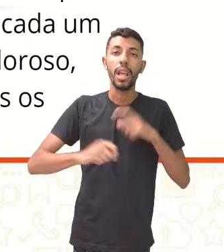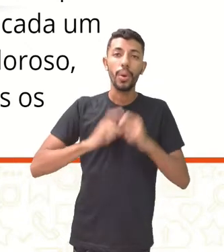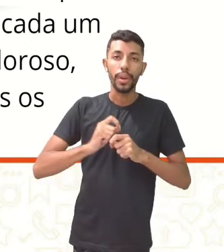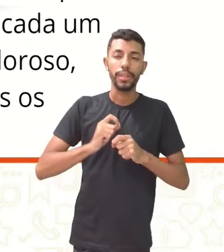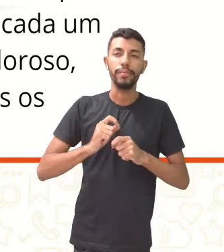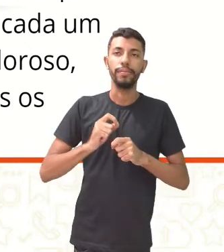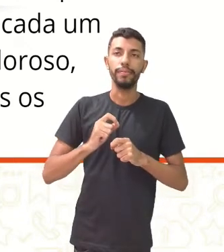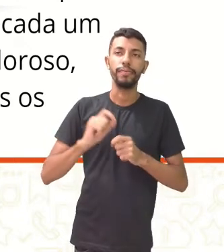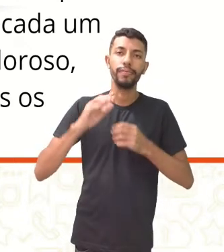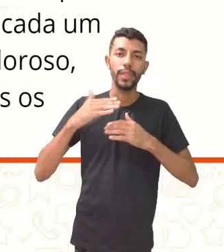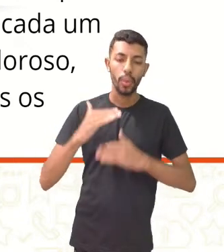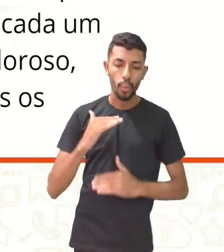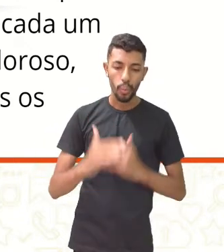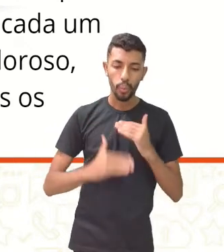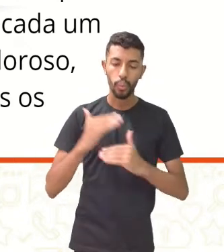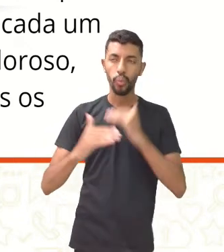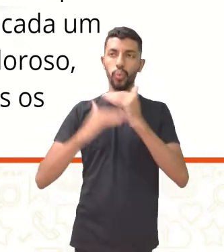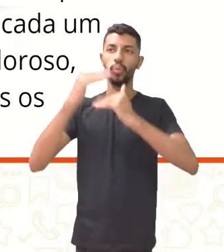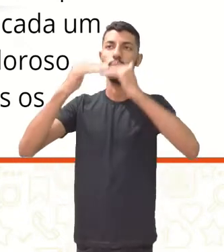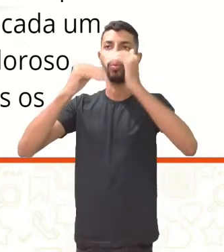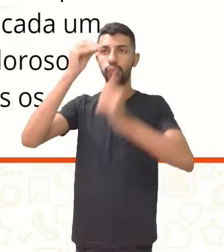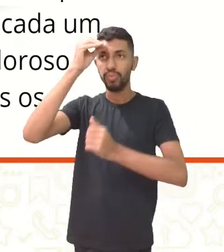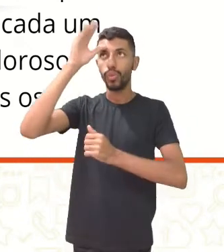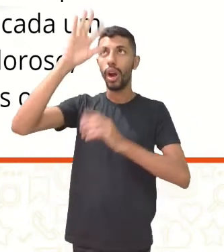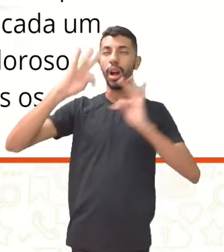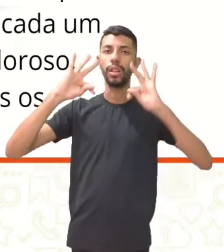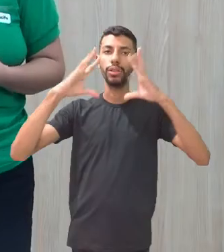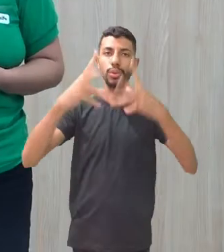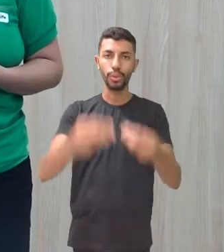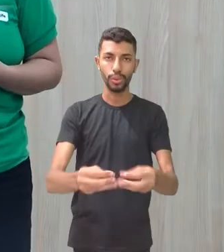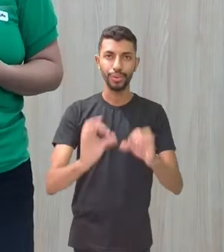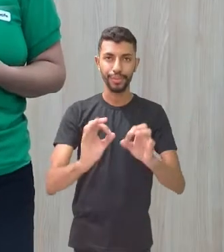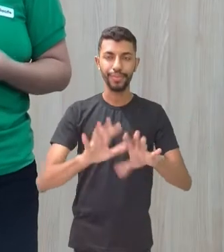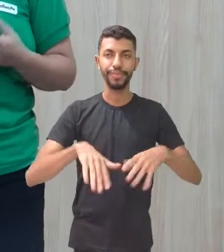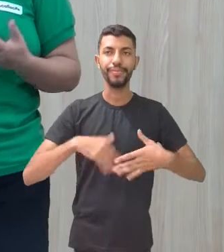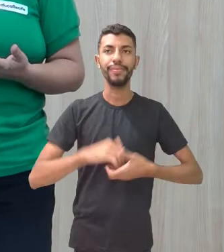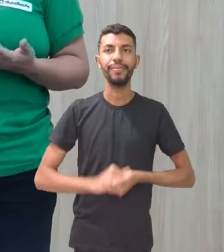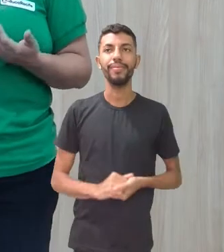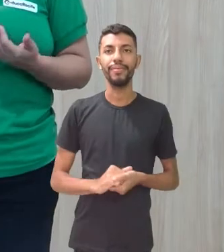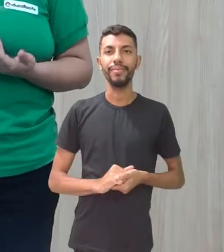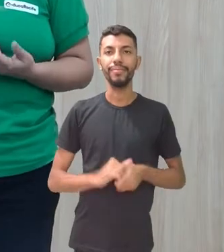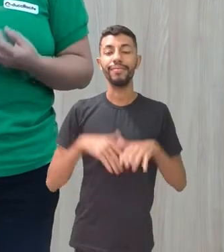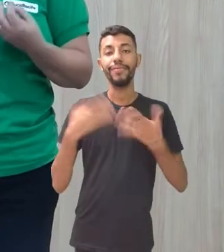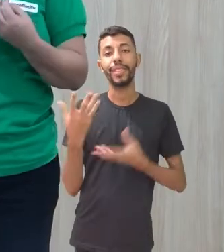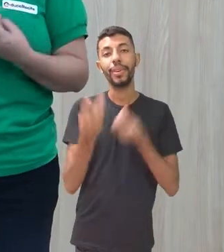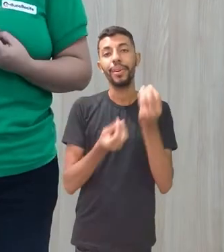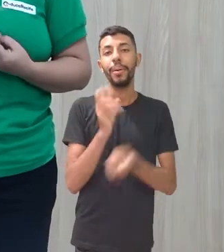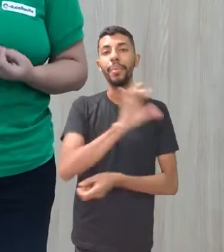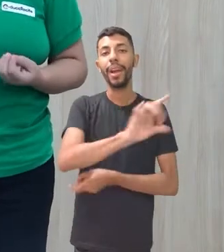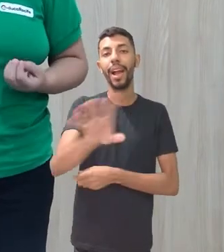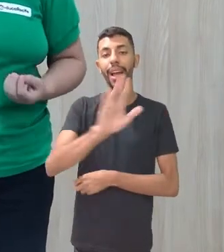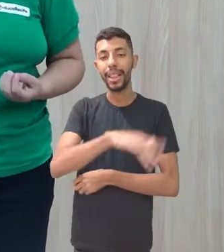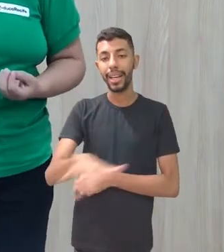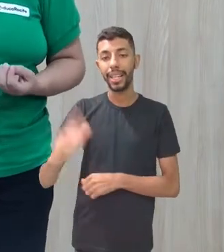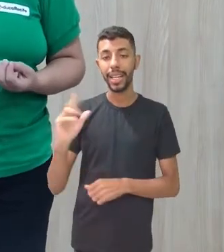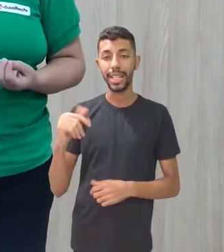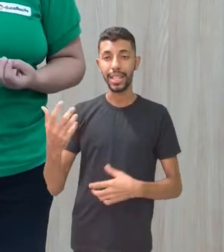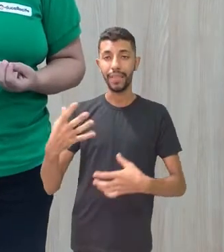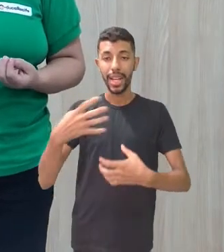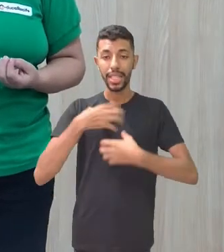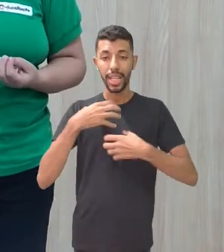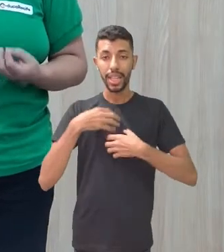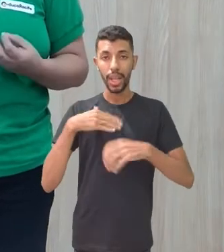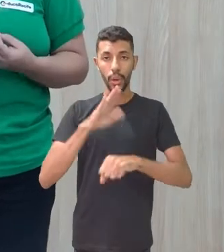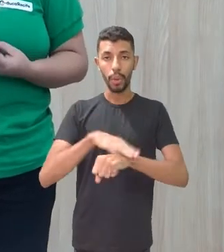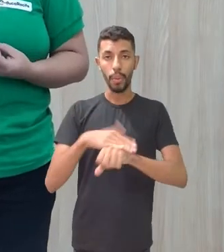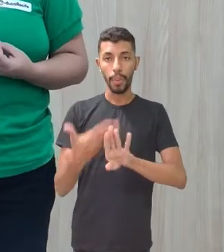crescimento para todos os envolvidos. Então, como cada criança vai reagir a esse momento de separação da